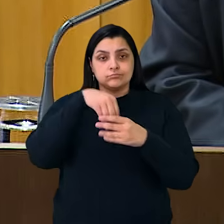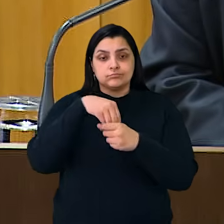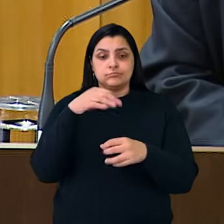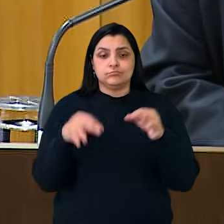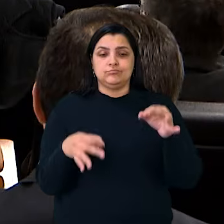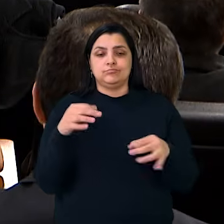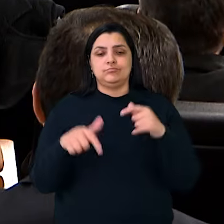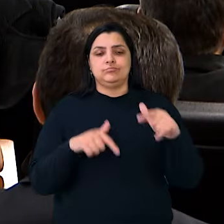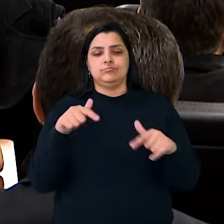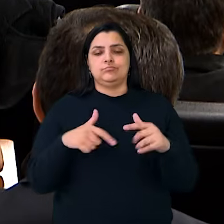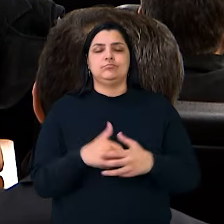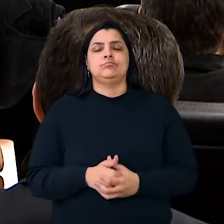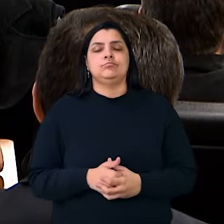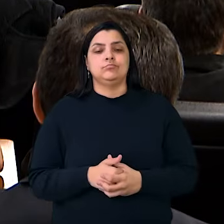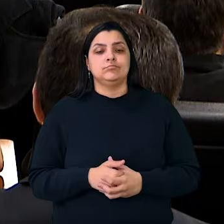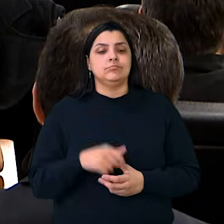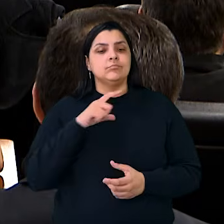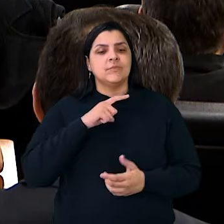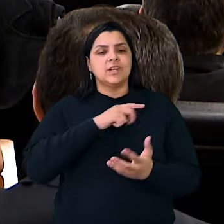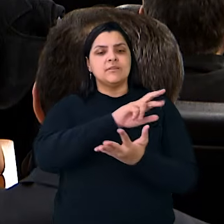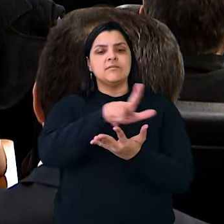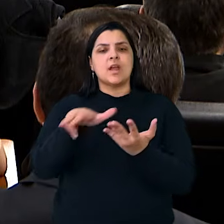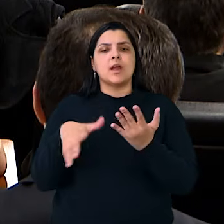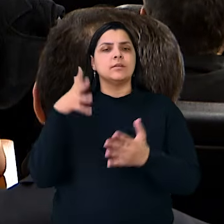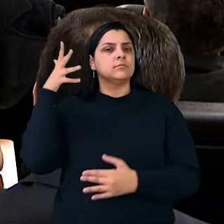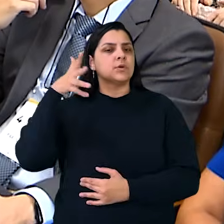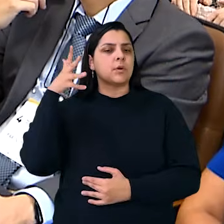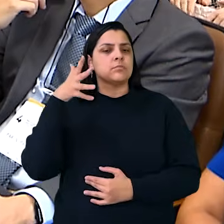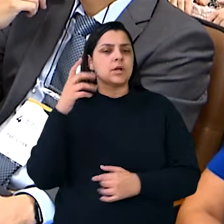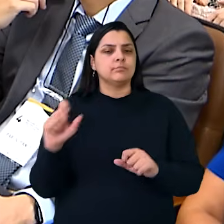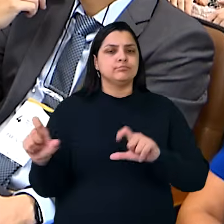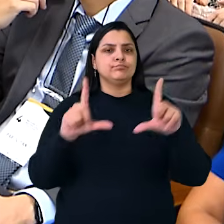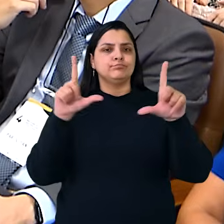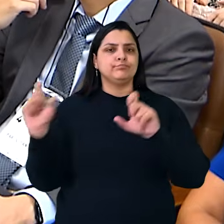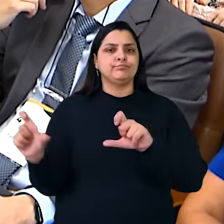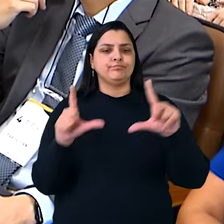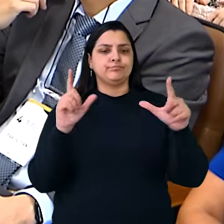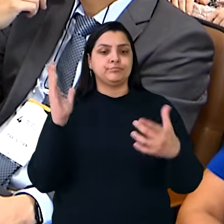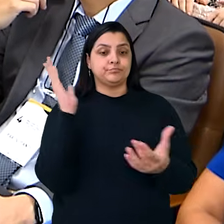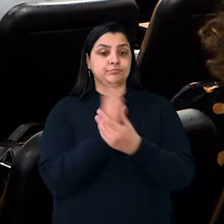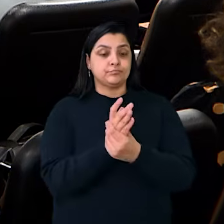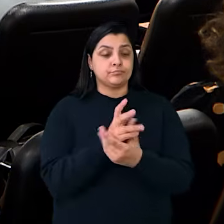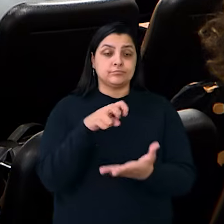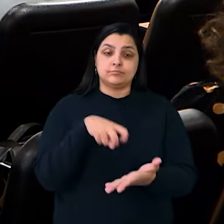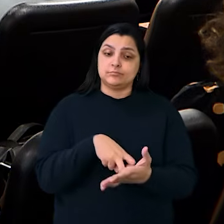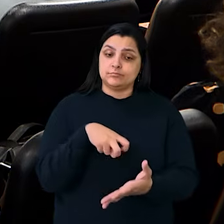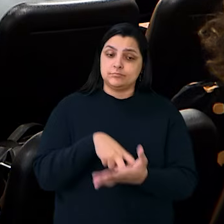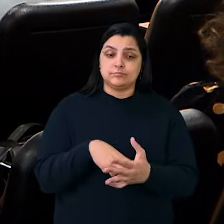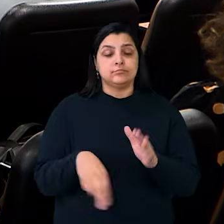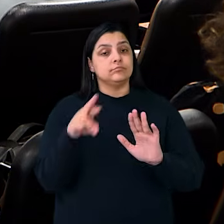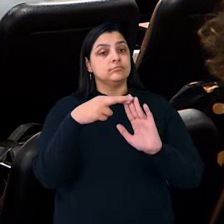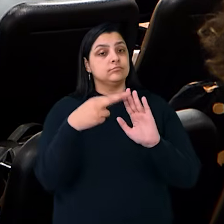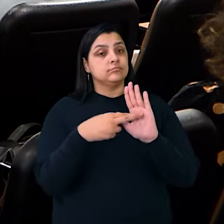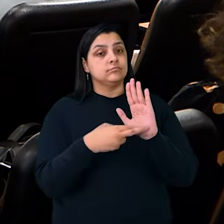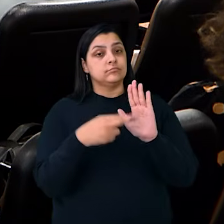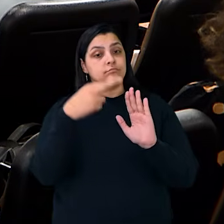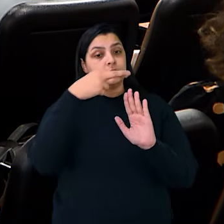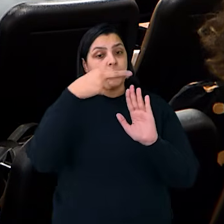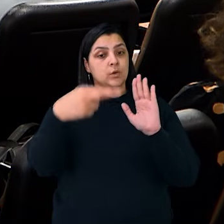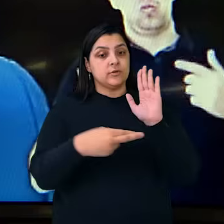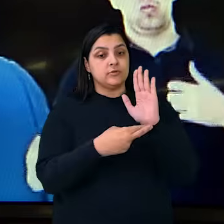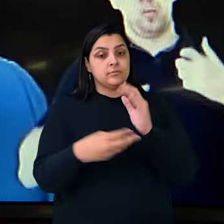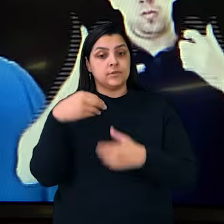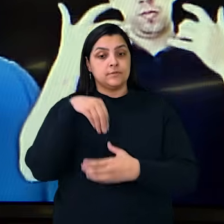Justiça do Trabalho. A programação contou com vários painéis. Para falar sobre processos disciplinares e normas de